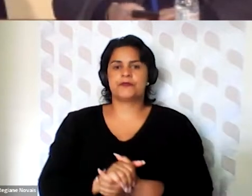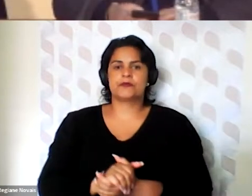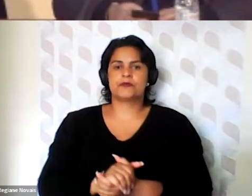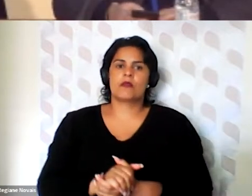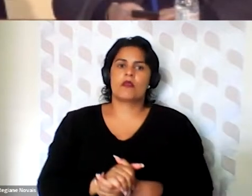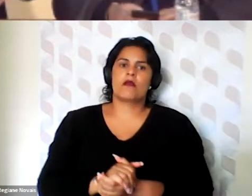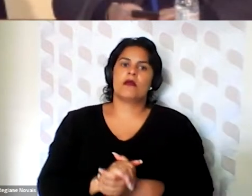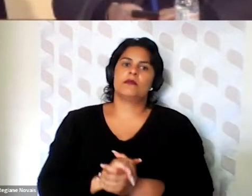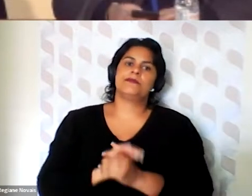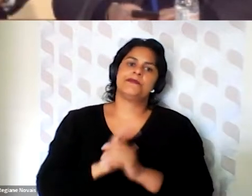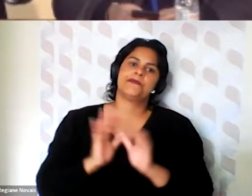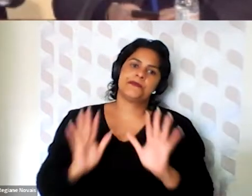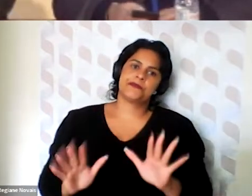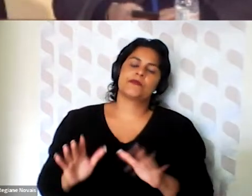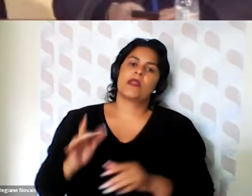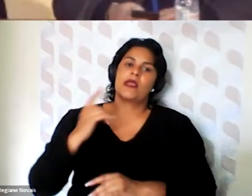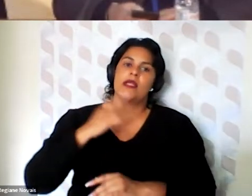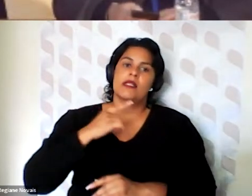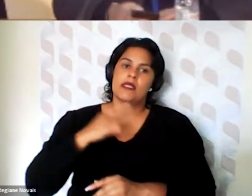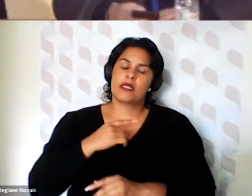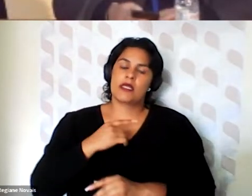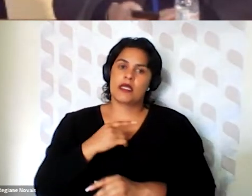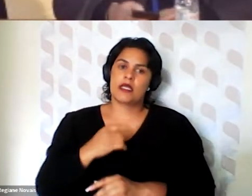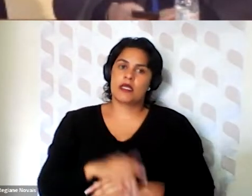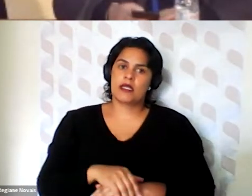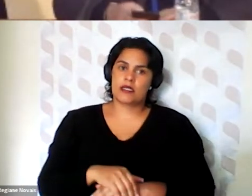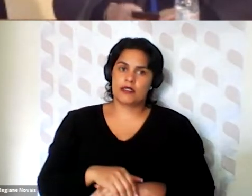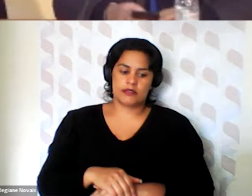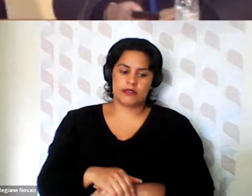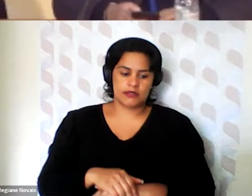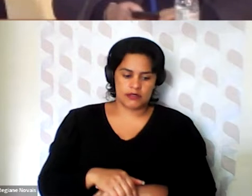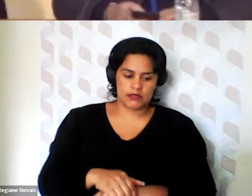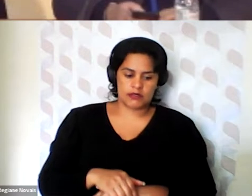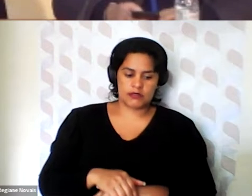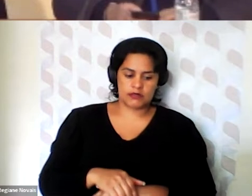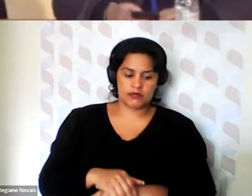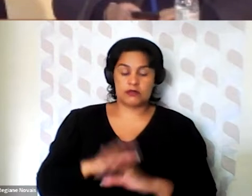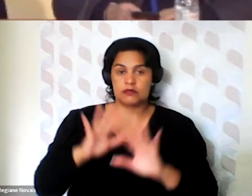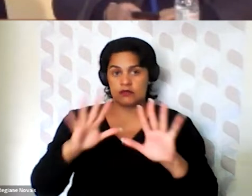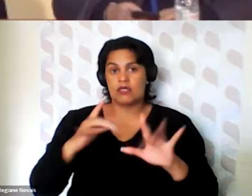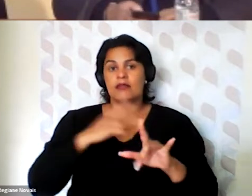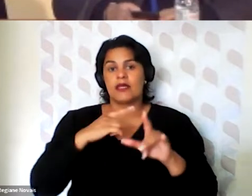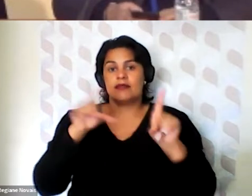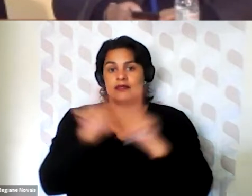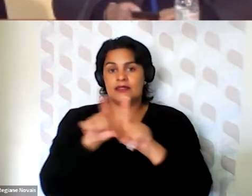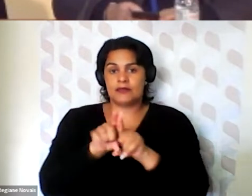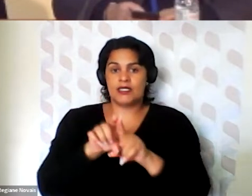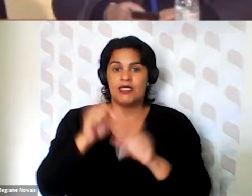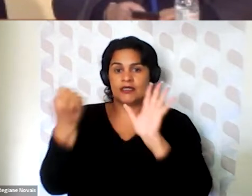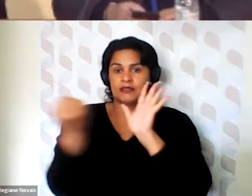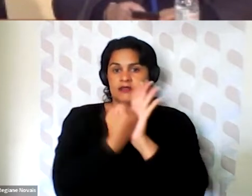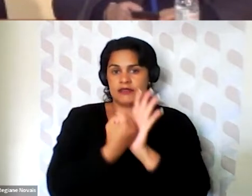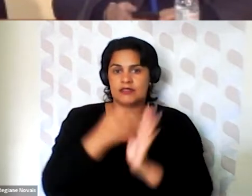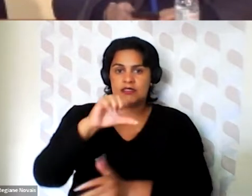vai correr e vai fazer um monte de investimento, e é muito difícil você ter a literatura, você tem